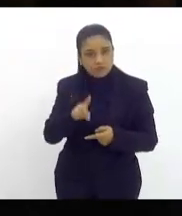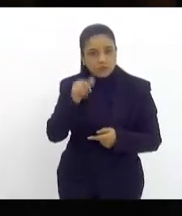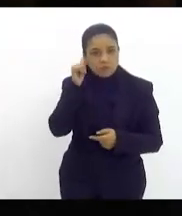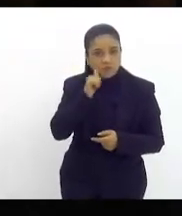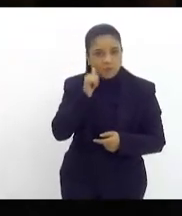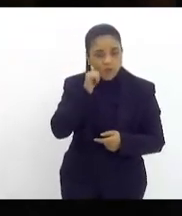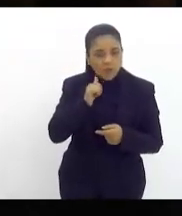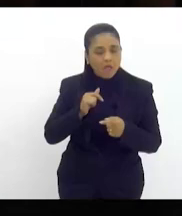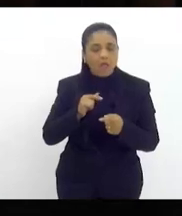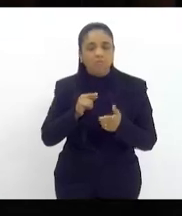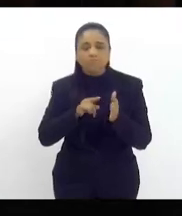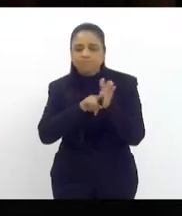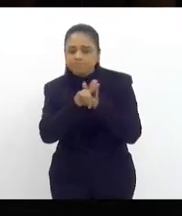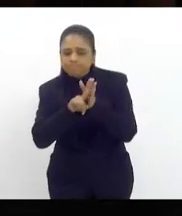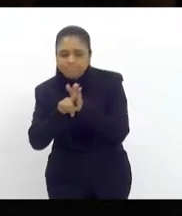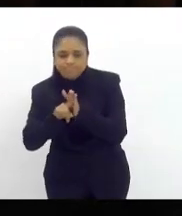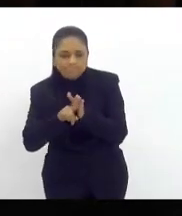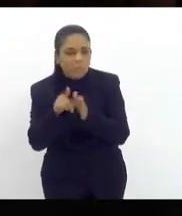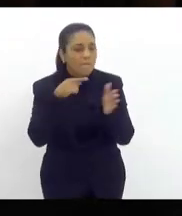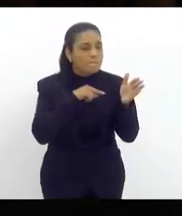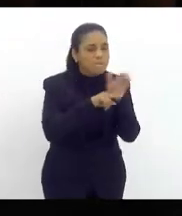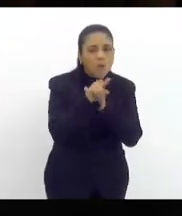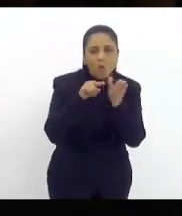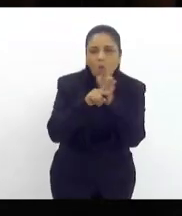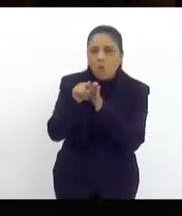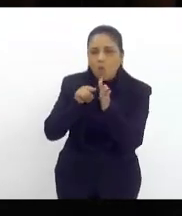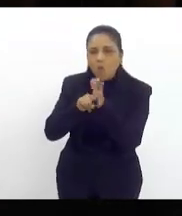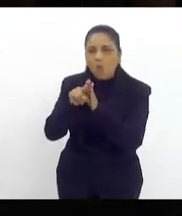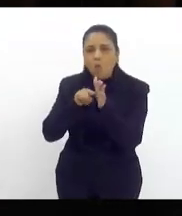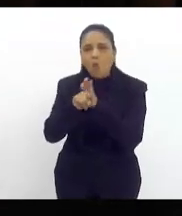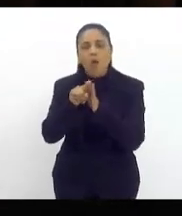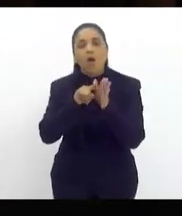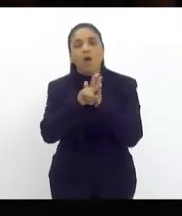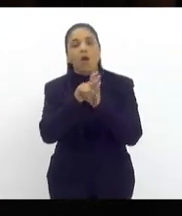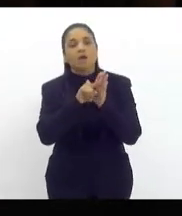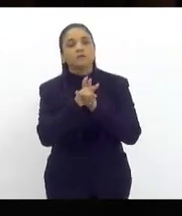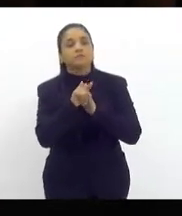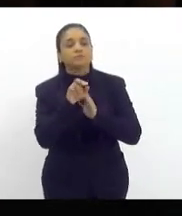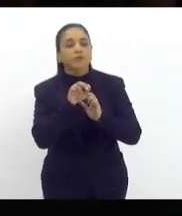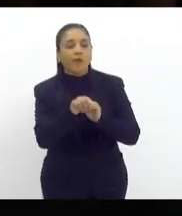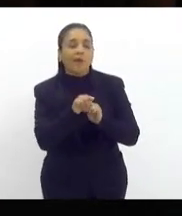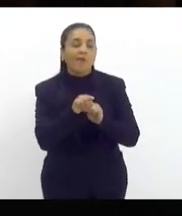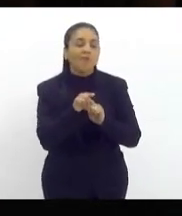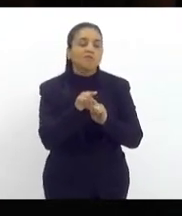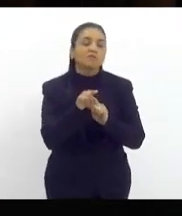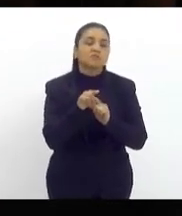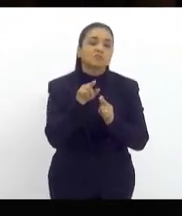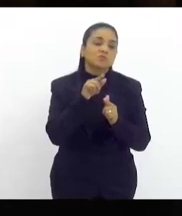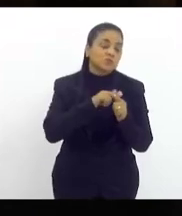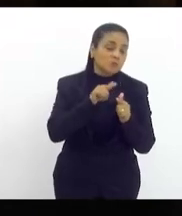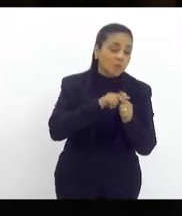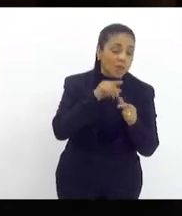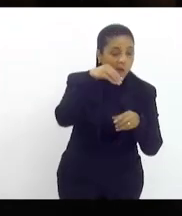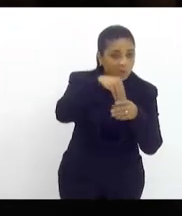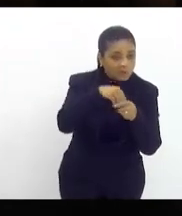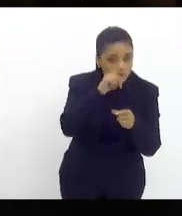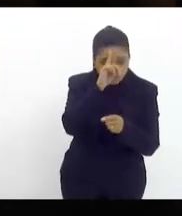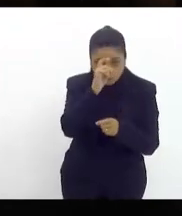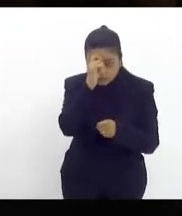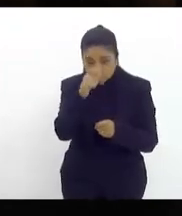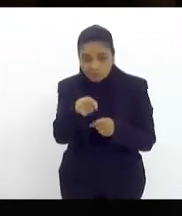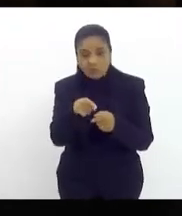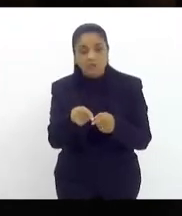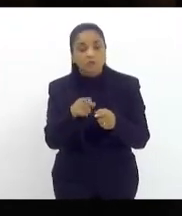apurando também, levantando, perguntamos sobre a sindicância relacionada a esses casos. Nós fomos atendidos